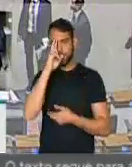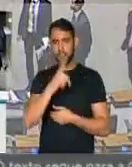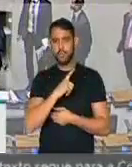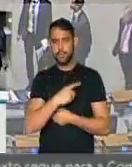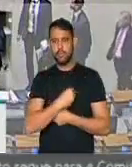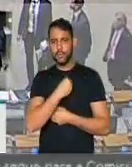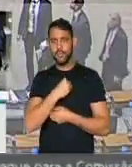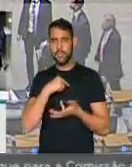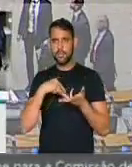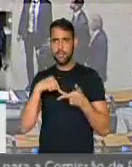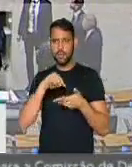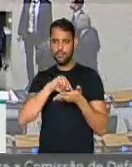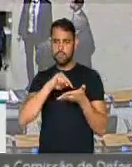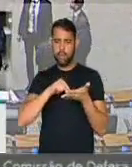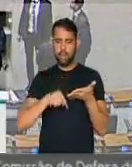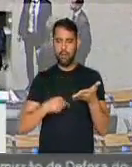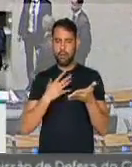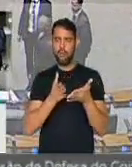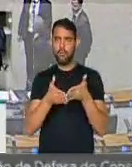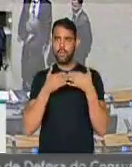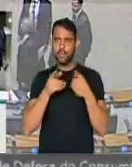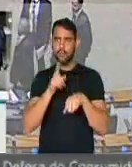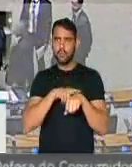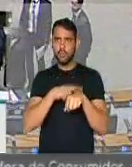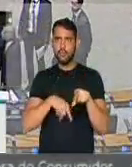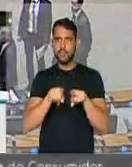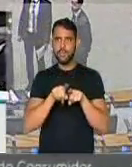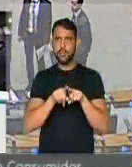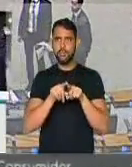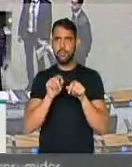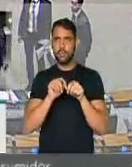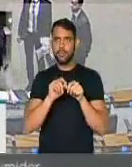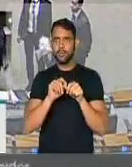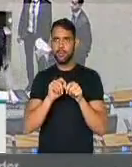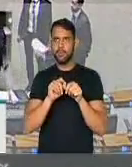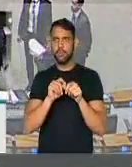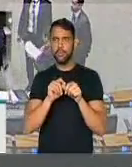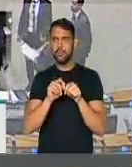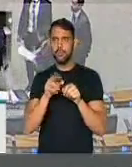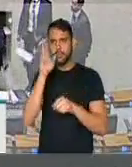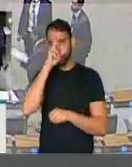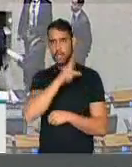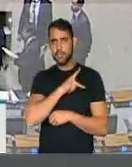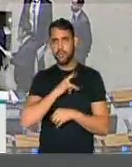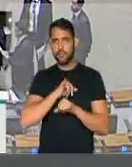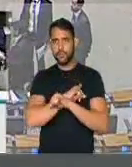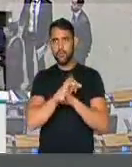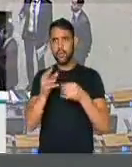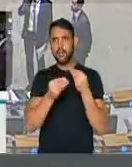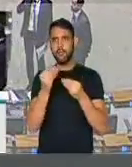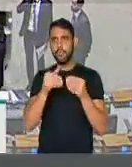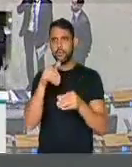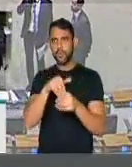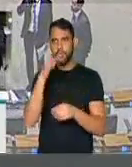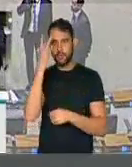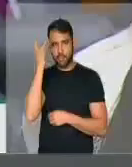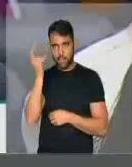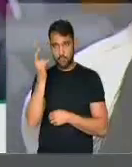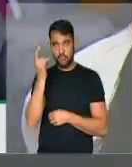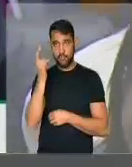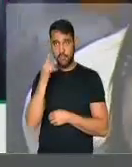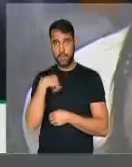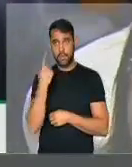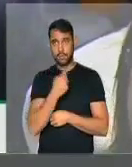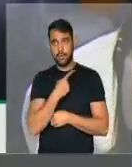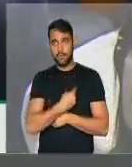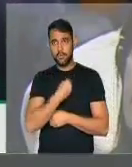por serem vários fatos, eu pediria que o tempo também fosse contemporizado. Senhor presidente, foi divulgada a forma de votação amanhã.